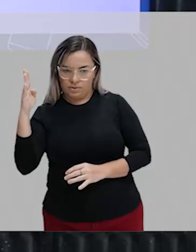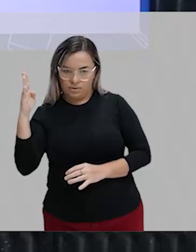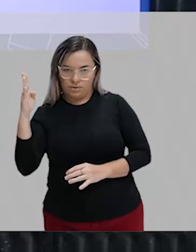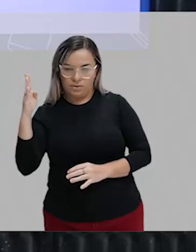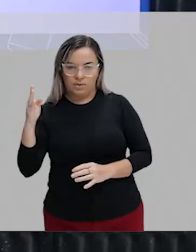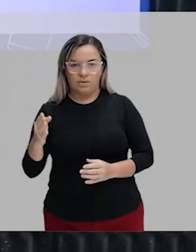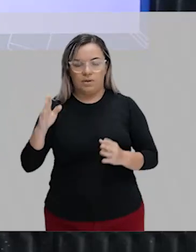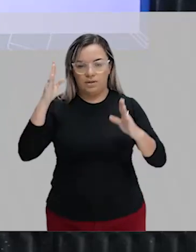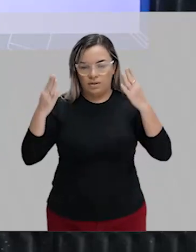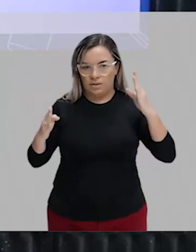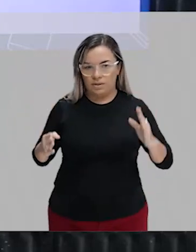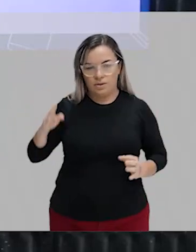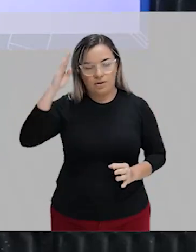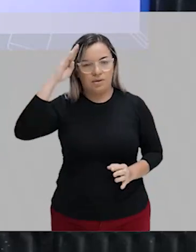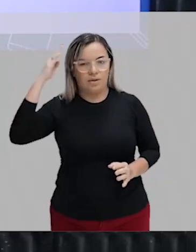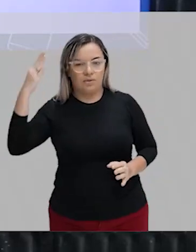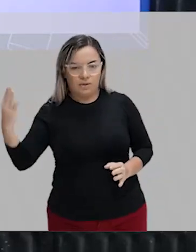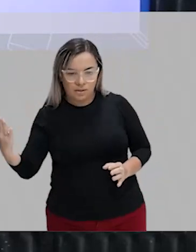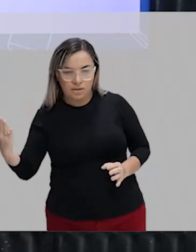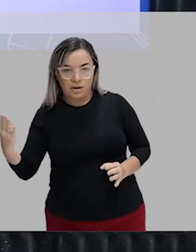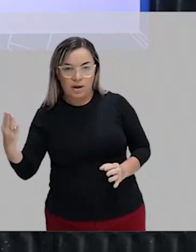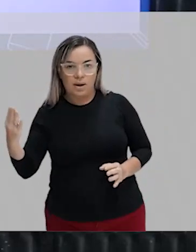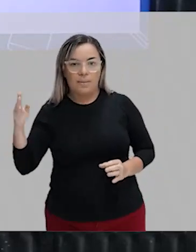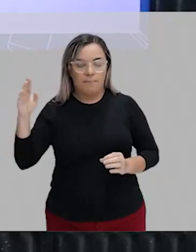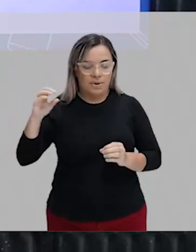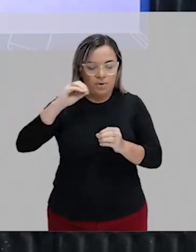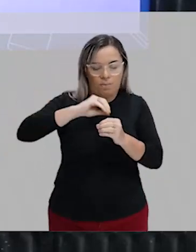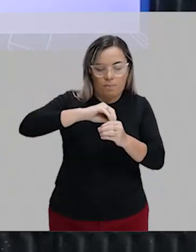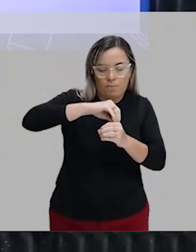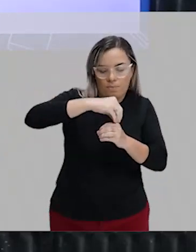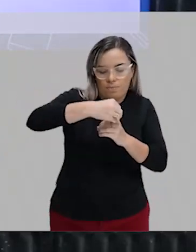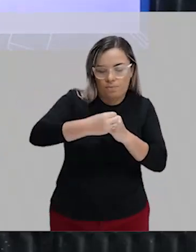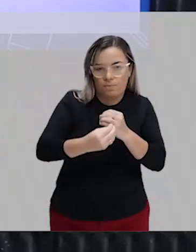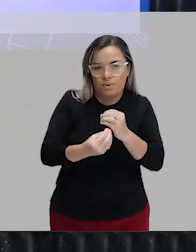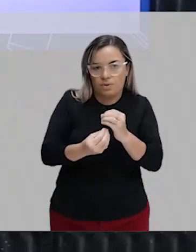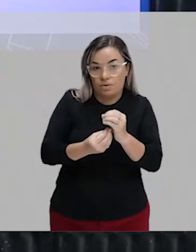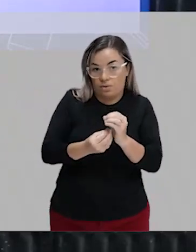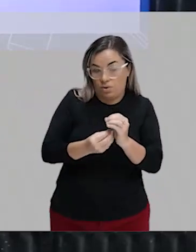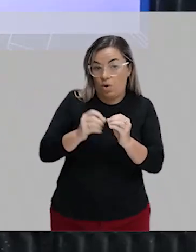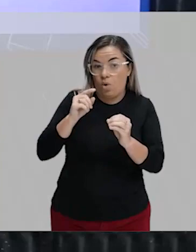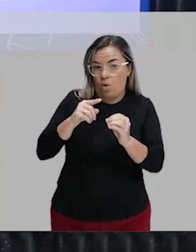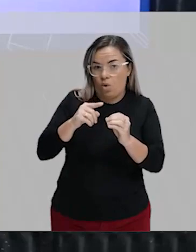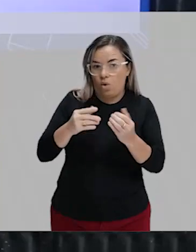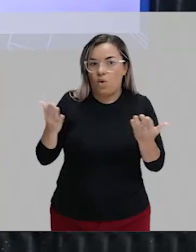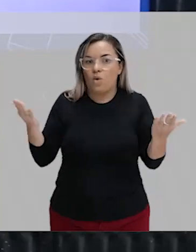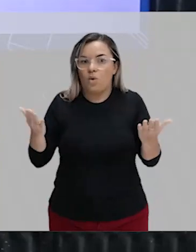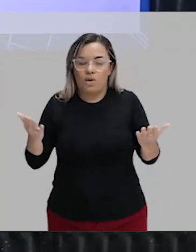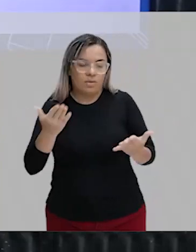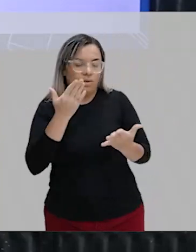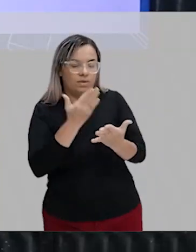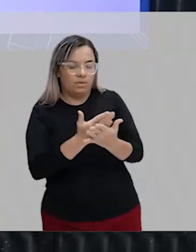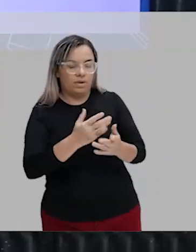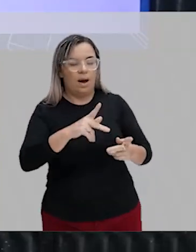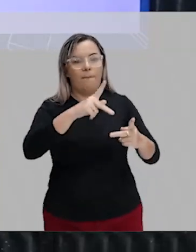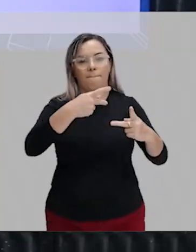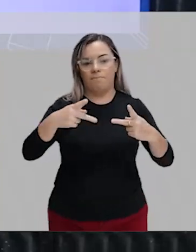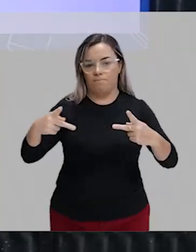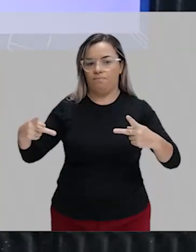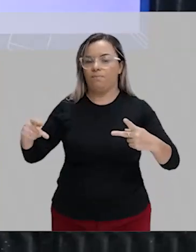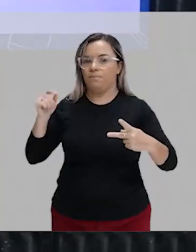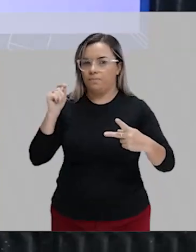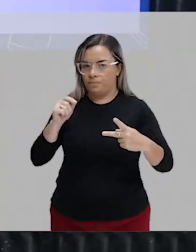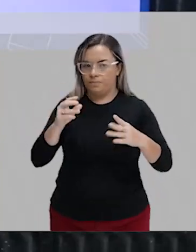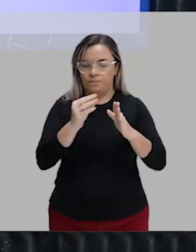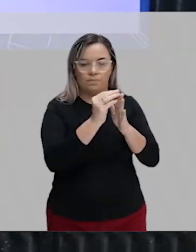estamos analisando as principais biomoléculas. E a biomolécula de hoje que nós estamos estudando são as proteínas. Então,